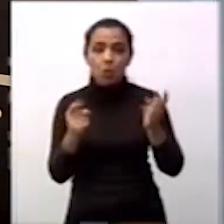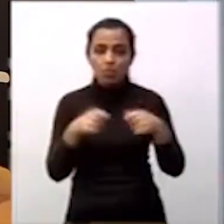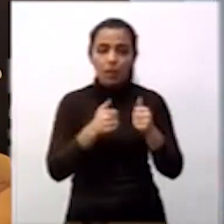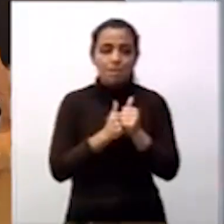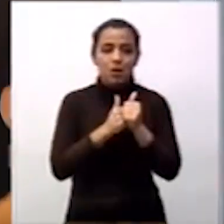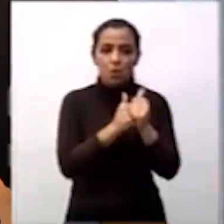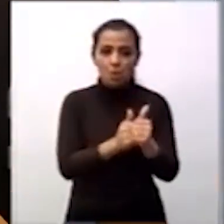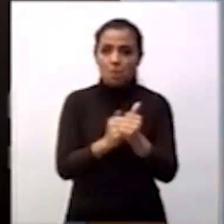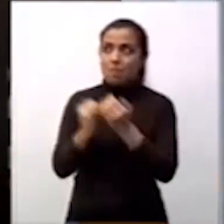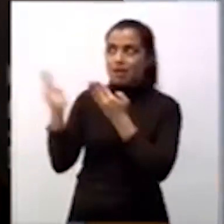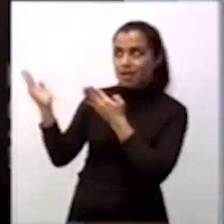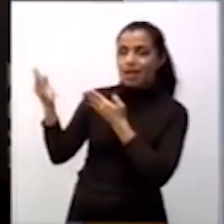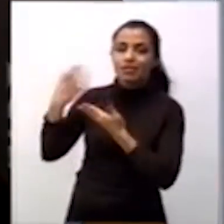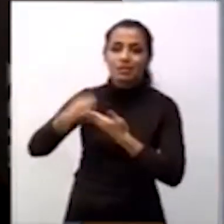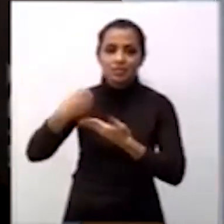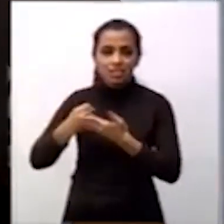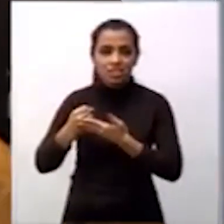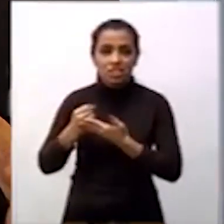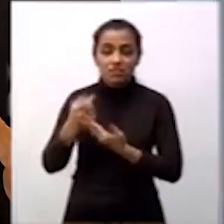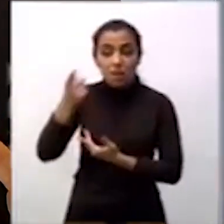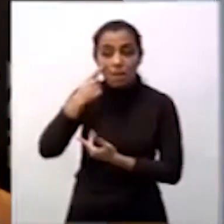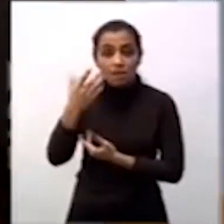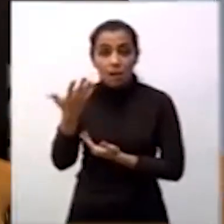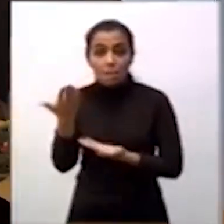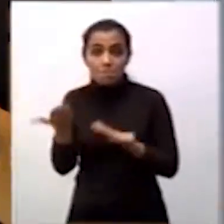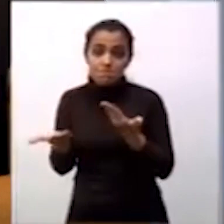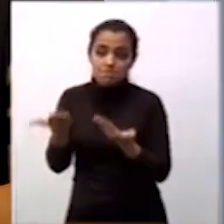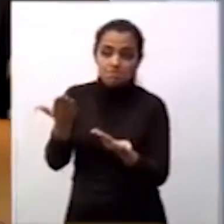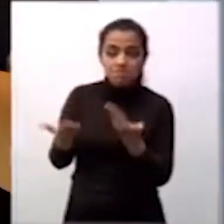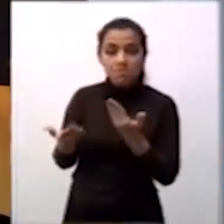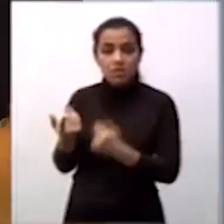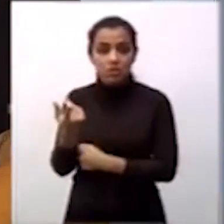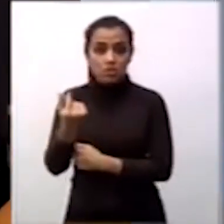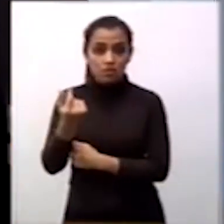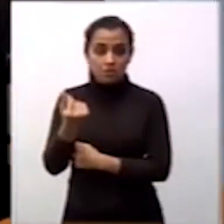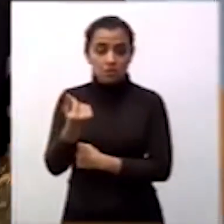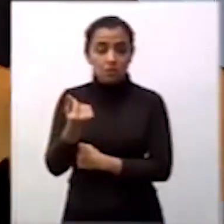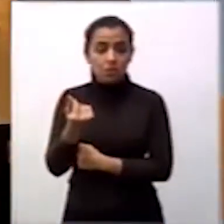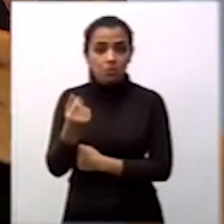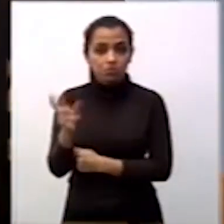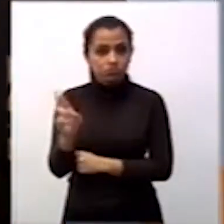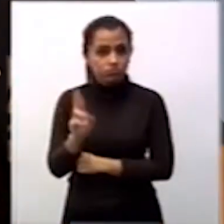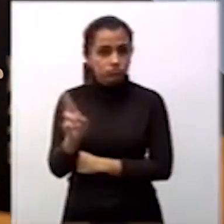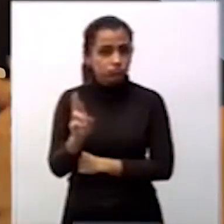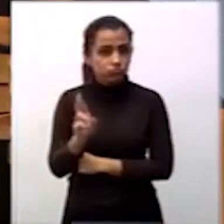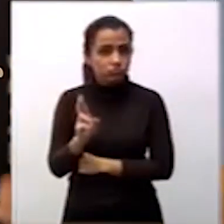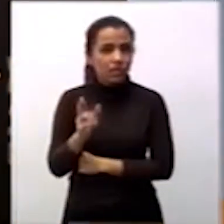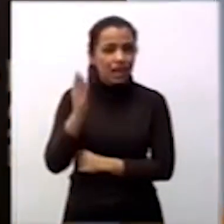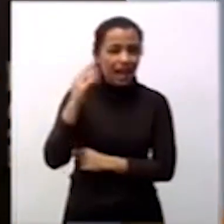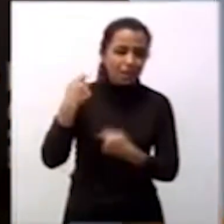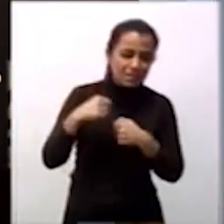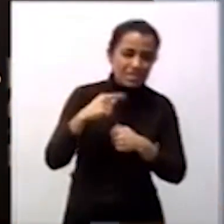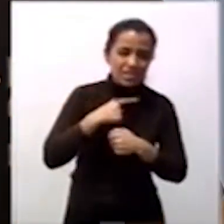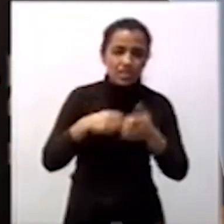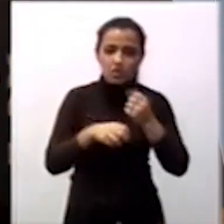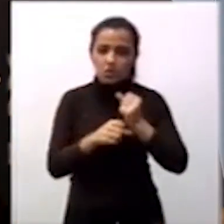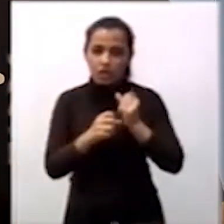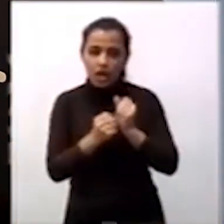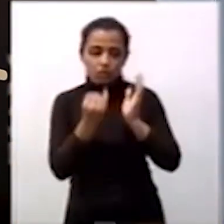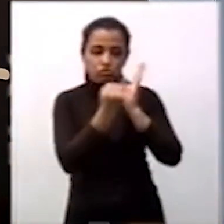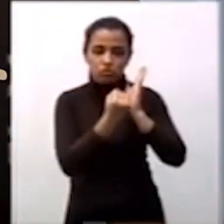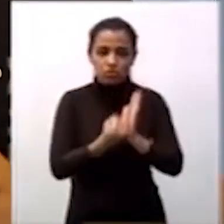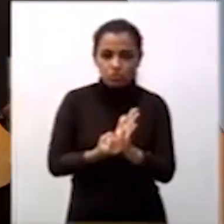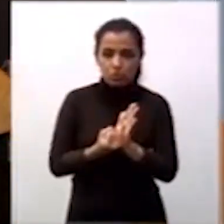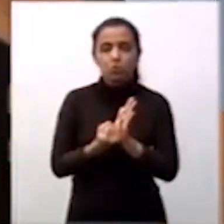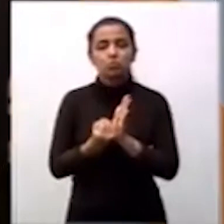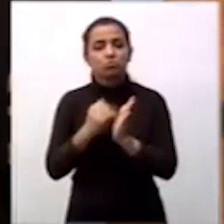isso e fazer a estimativa do valor em reais. Lembra que eu falei que tem que aplicar os cálculos de tributo, de impostos, etc. Então, o